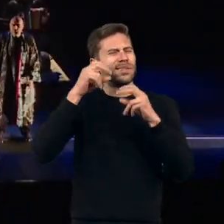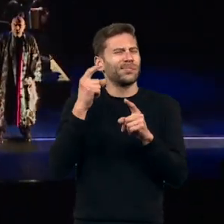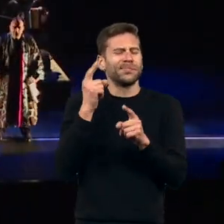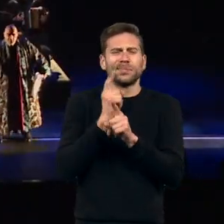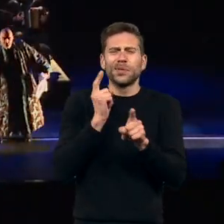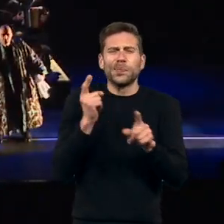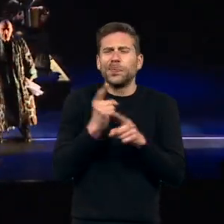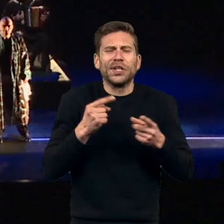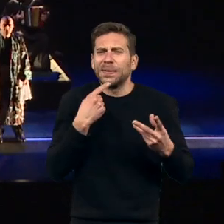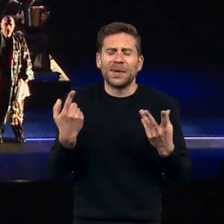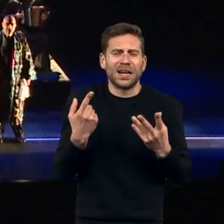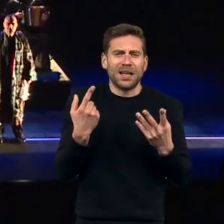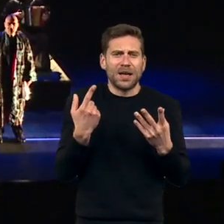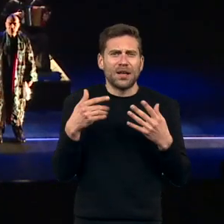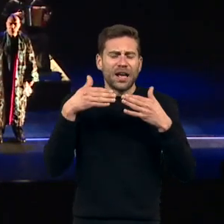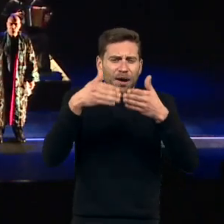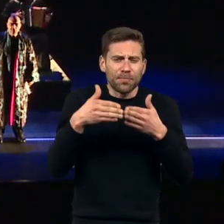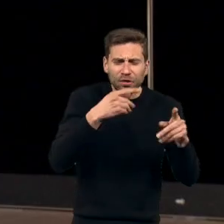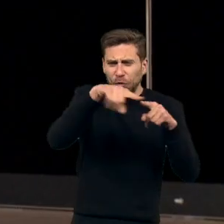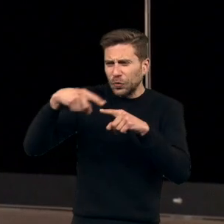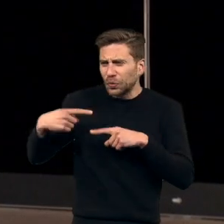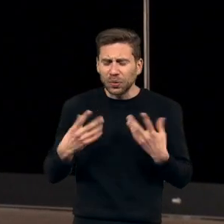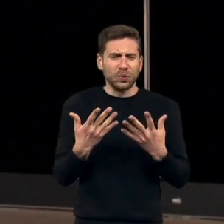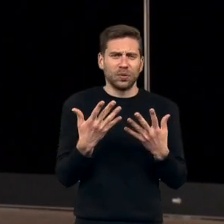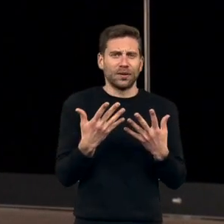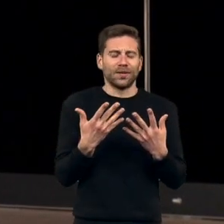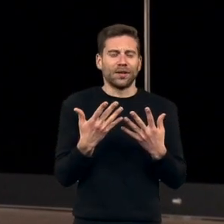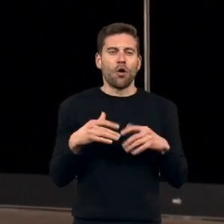como os outros cais, mas o único. Eufórico,